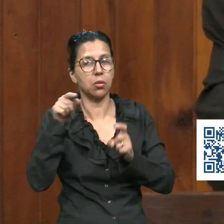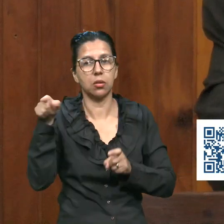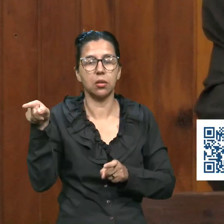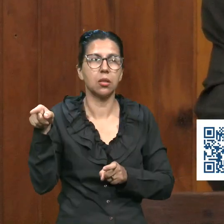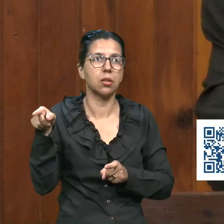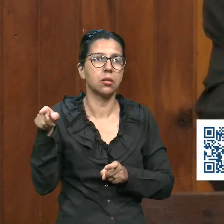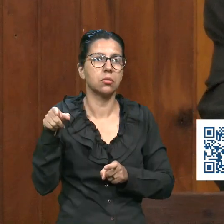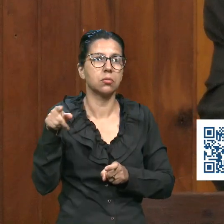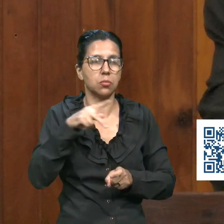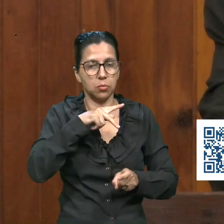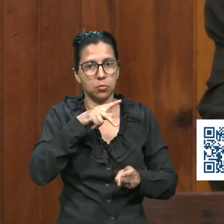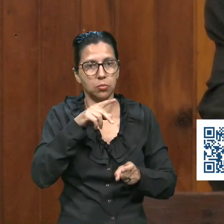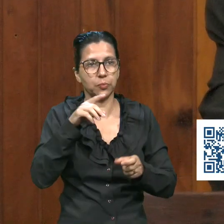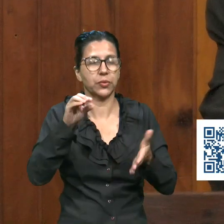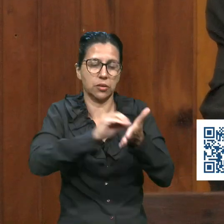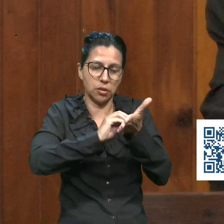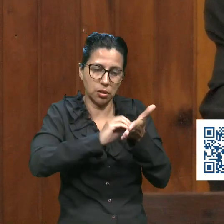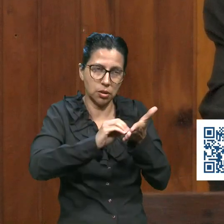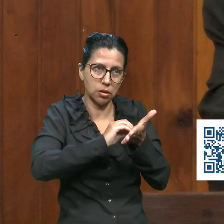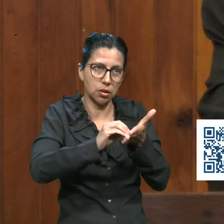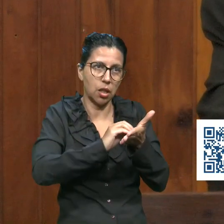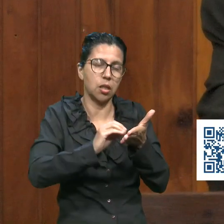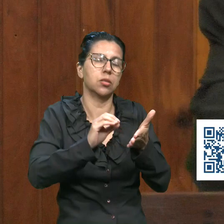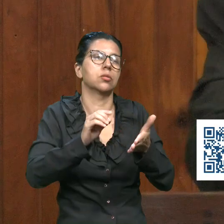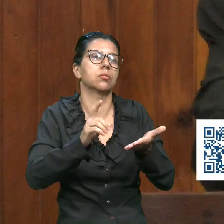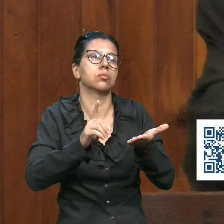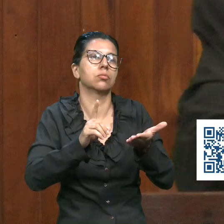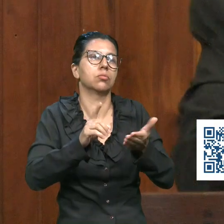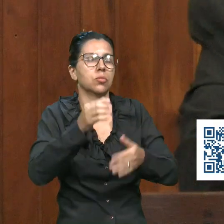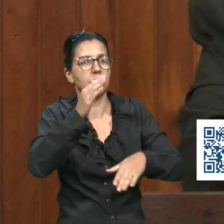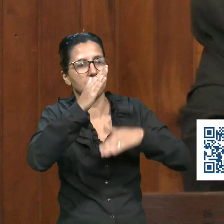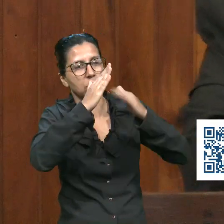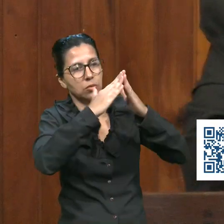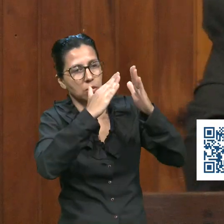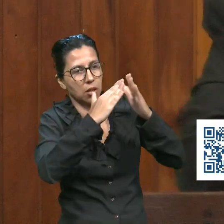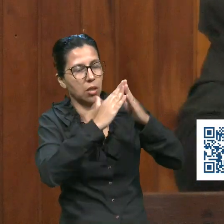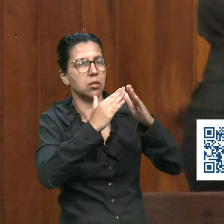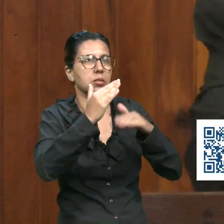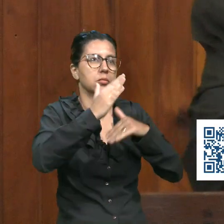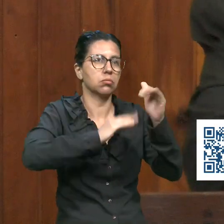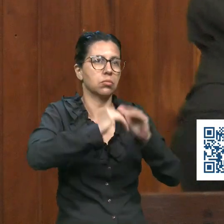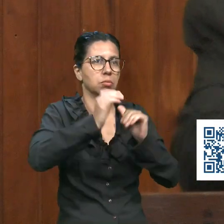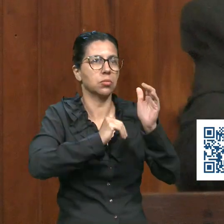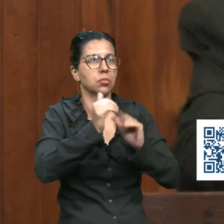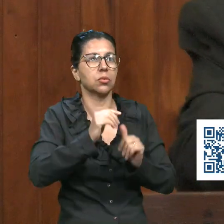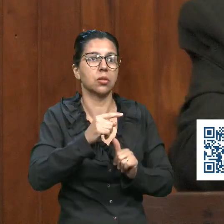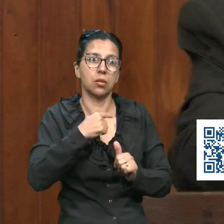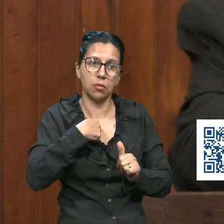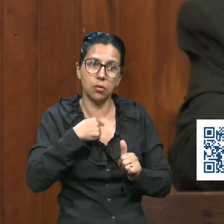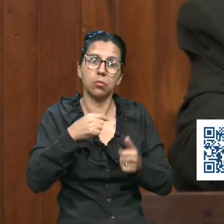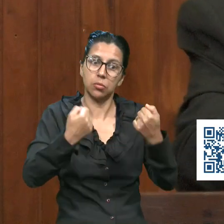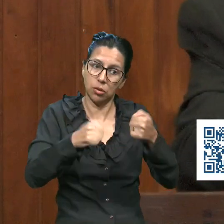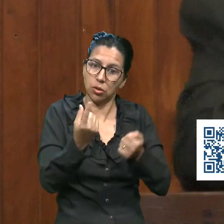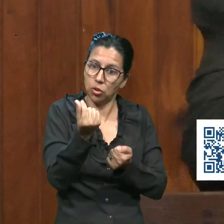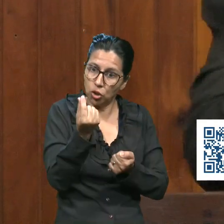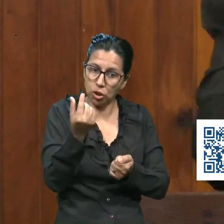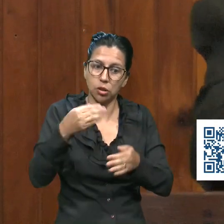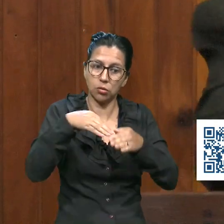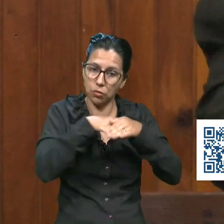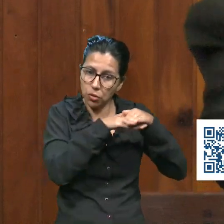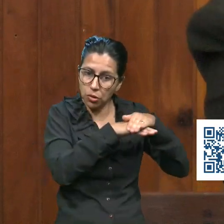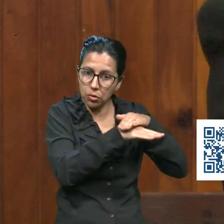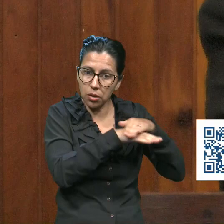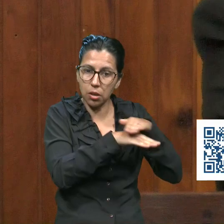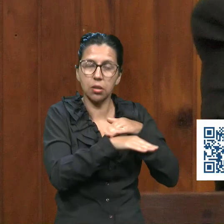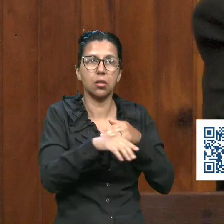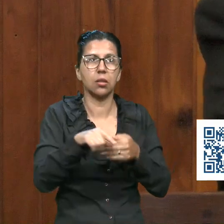da... O secretário estadual de Desenvolvimento Urbano e Habitação disse para ele, ó, vou precisar de você na comissão para que você reserve um recurso para isso. Depois tiraram o